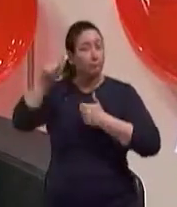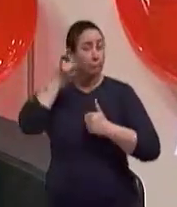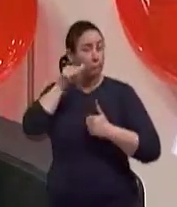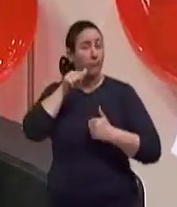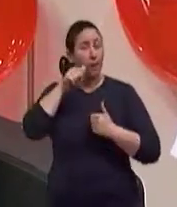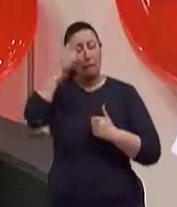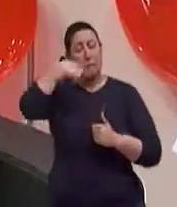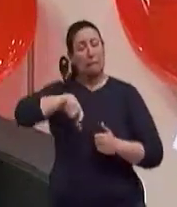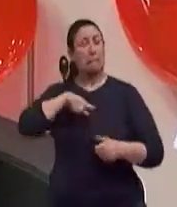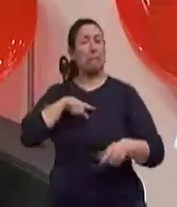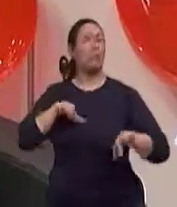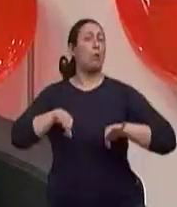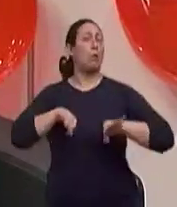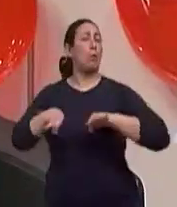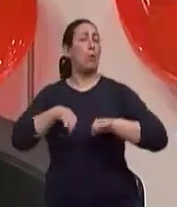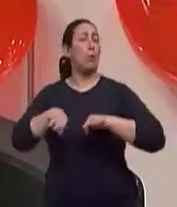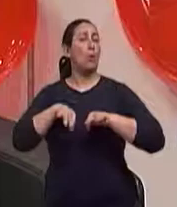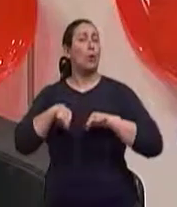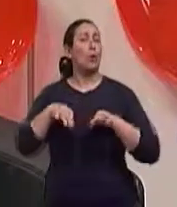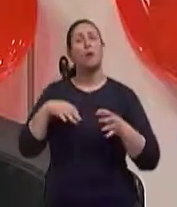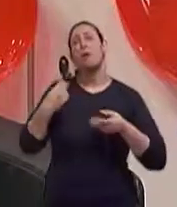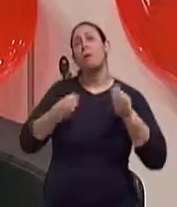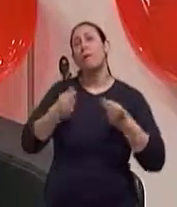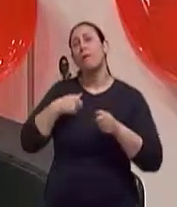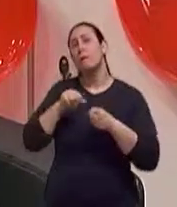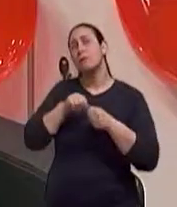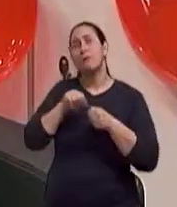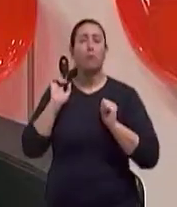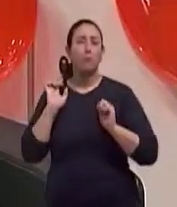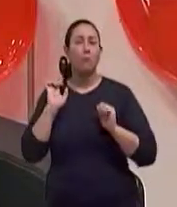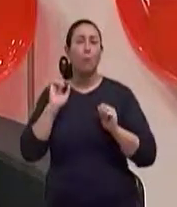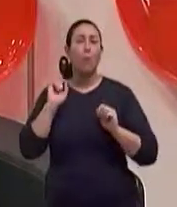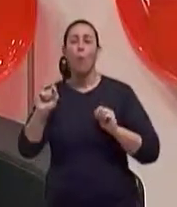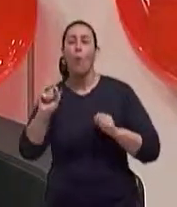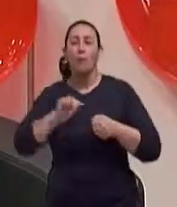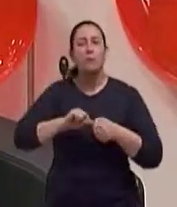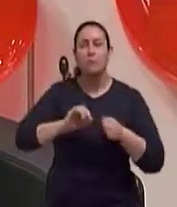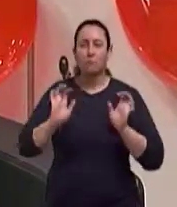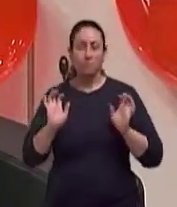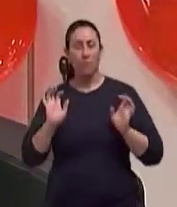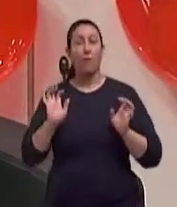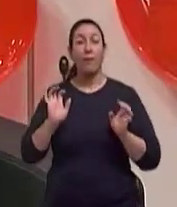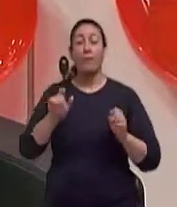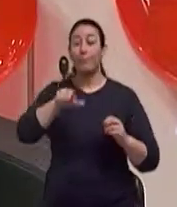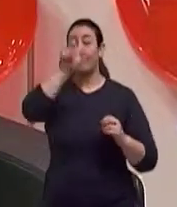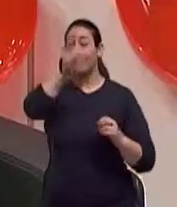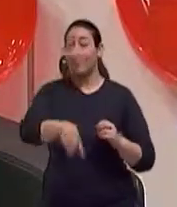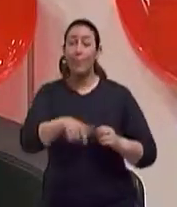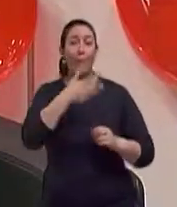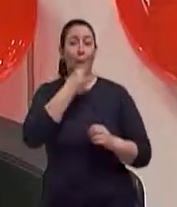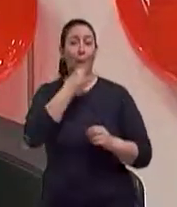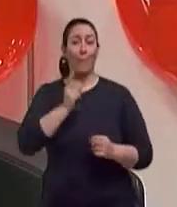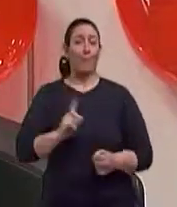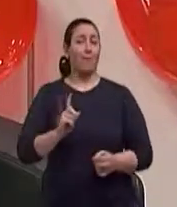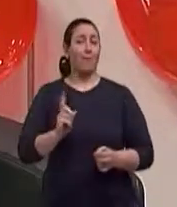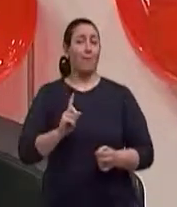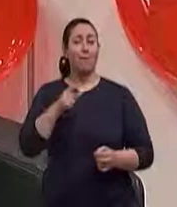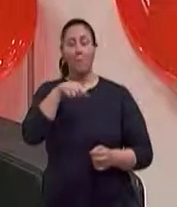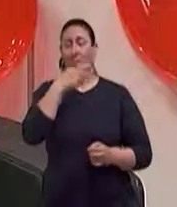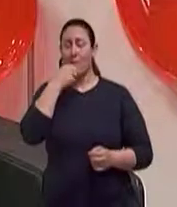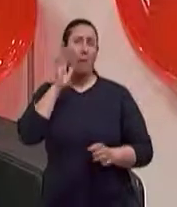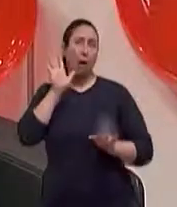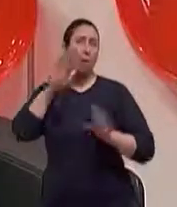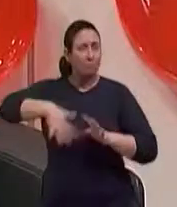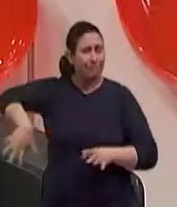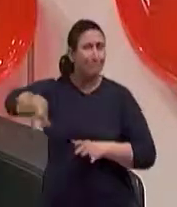programa parte do seu dia o que que vai fazer muitas vezes o homem Ele tem a questão bem social e cultural